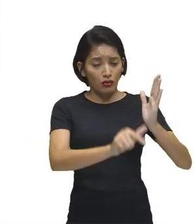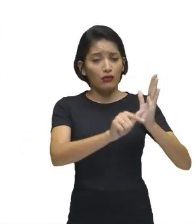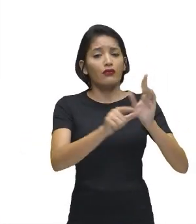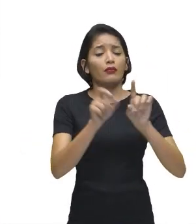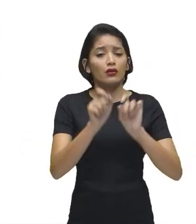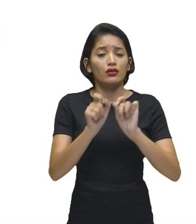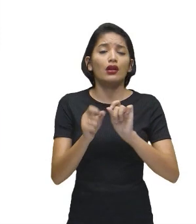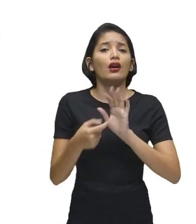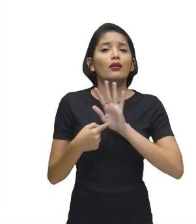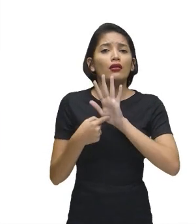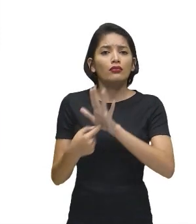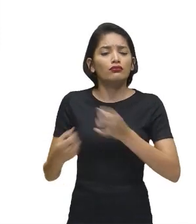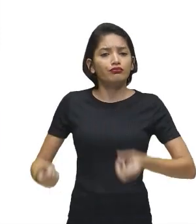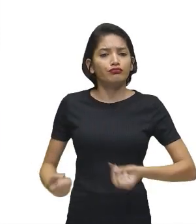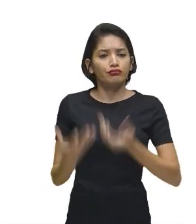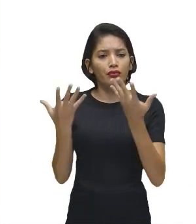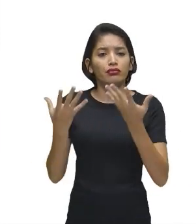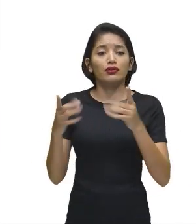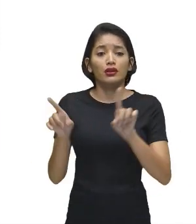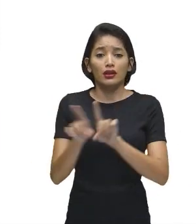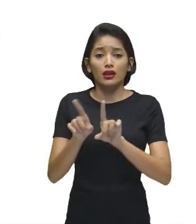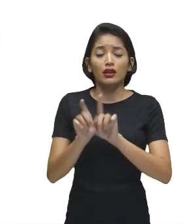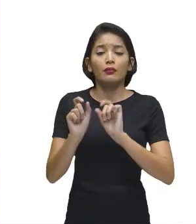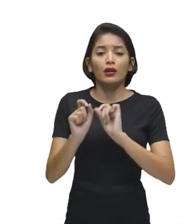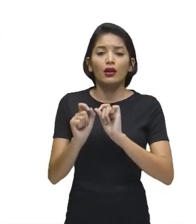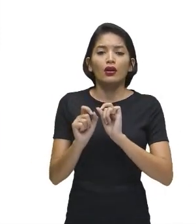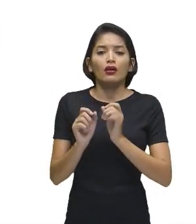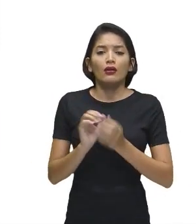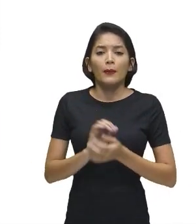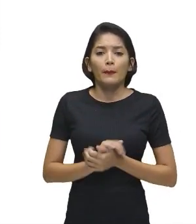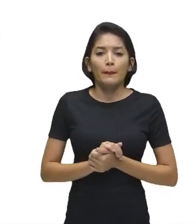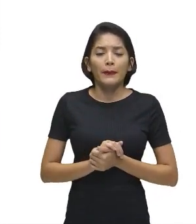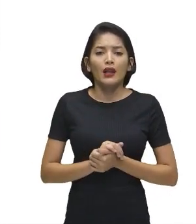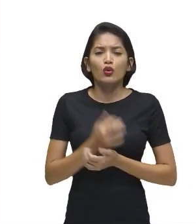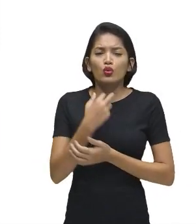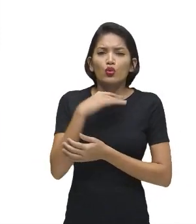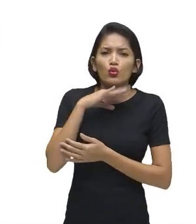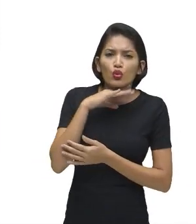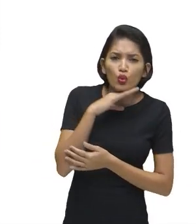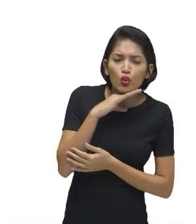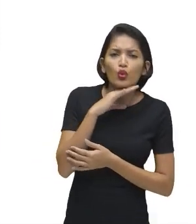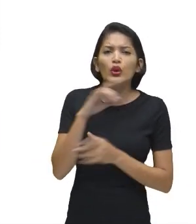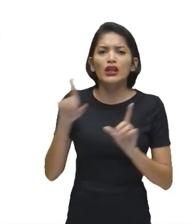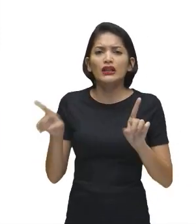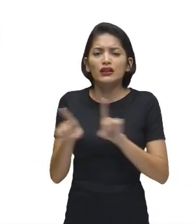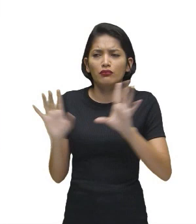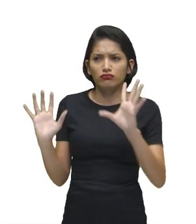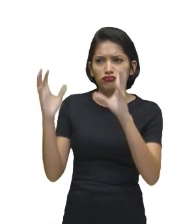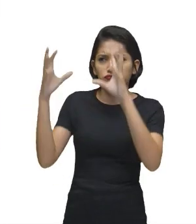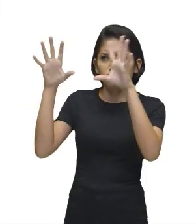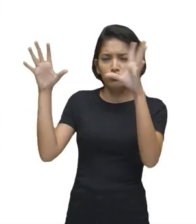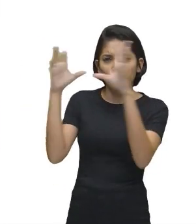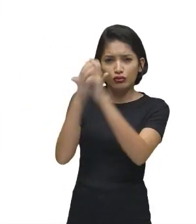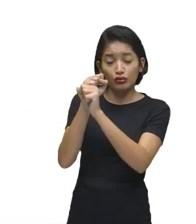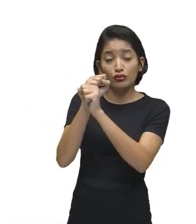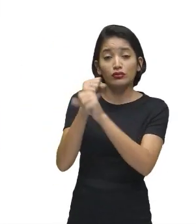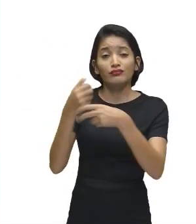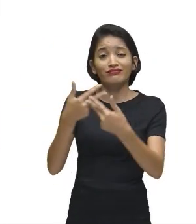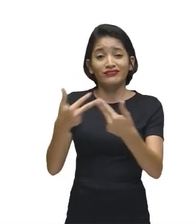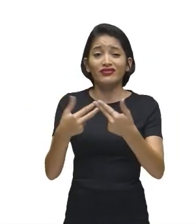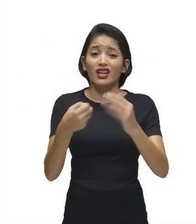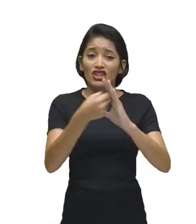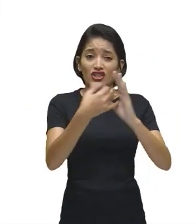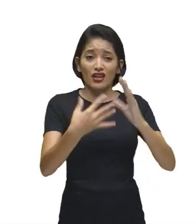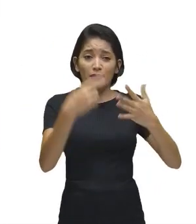provocando explosões. Referência pelo patético, trágico e sombrio. Então, são essas características